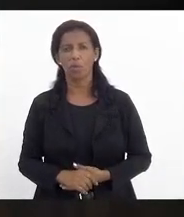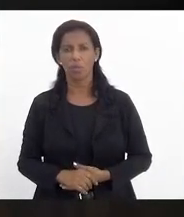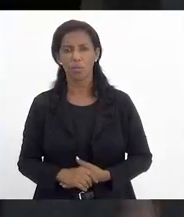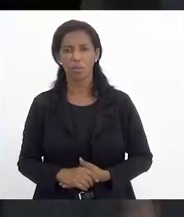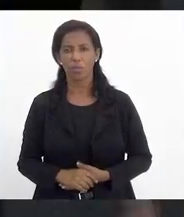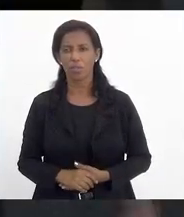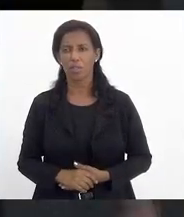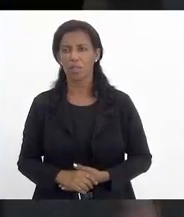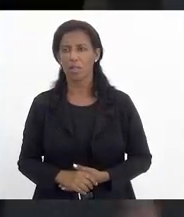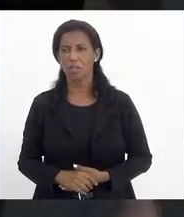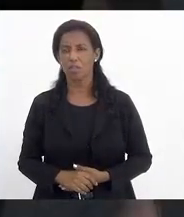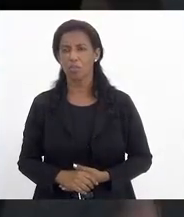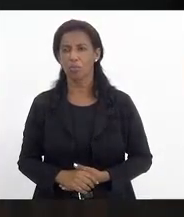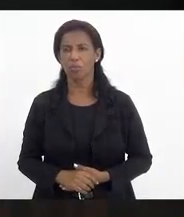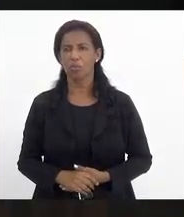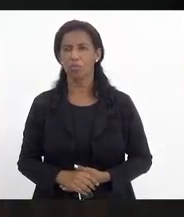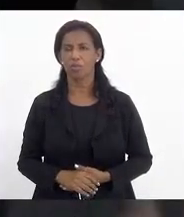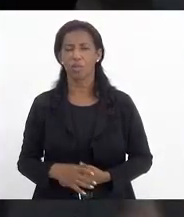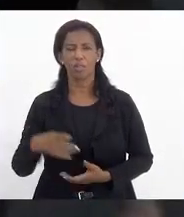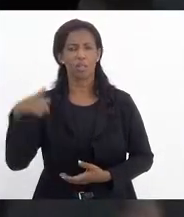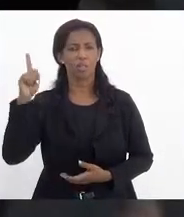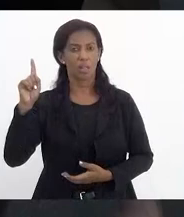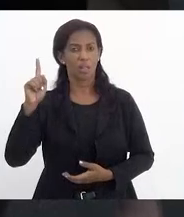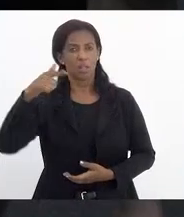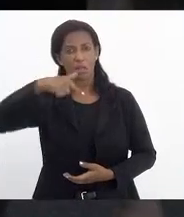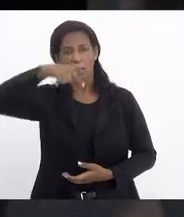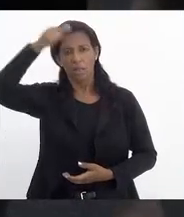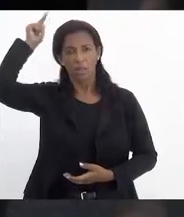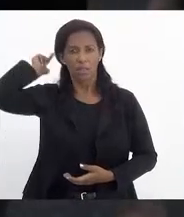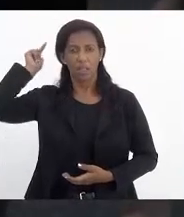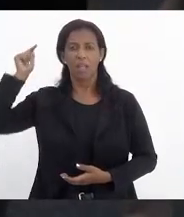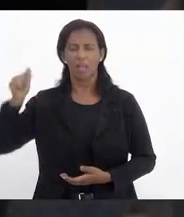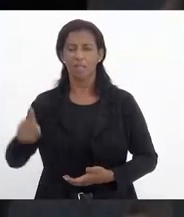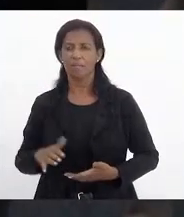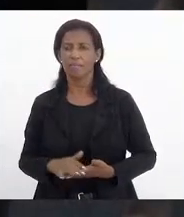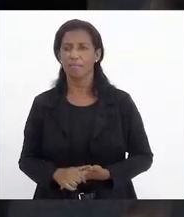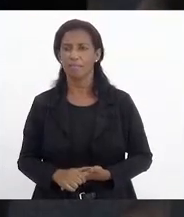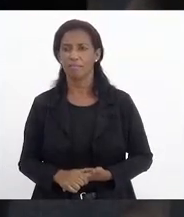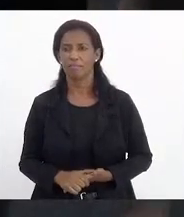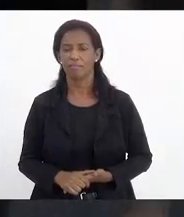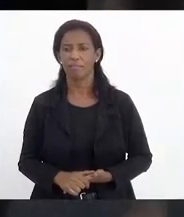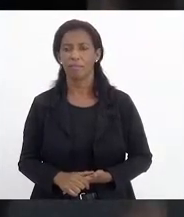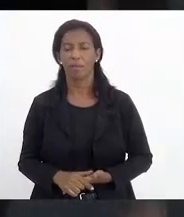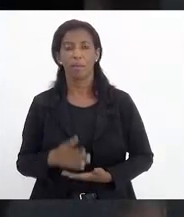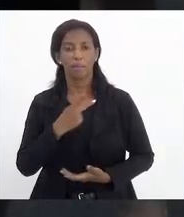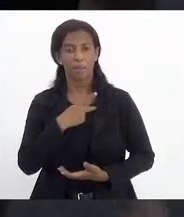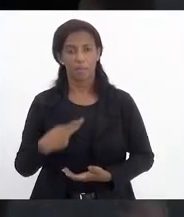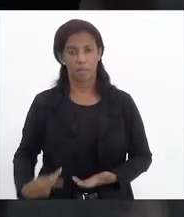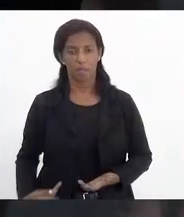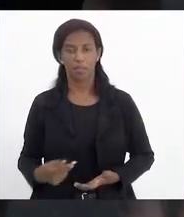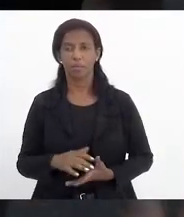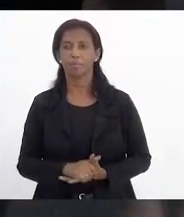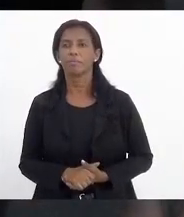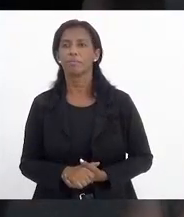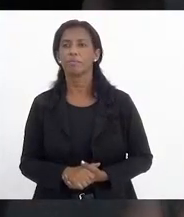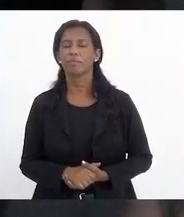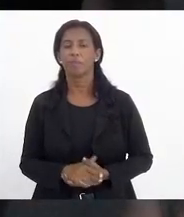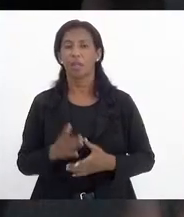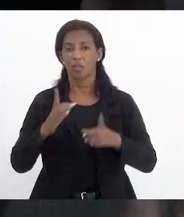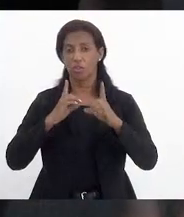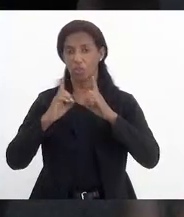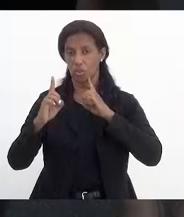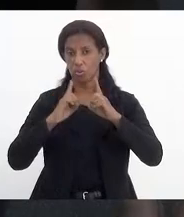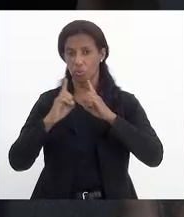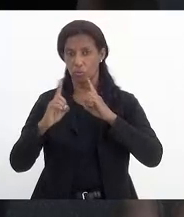Deixa eu fazer a proposta de mediação, que eu acho que atende. Olha só, presidente, isso aqui é... a gente